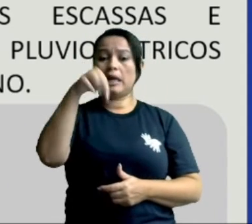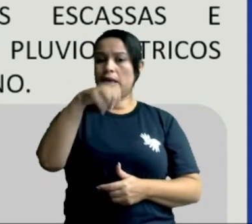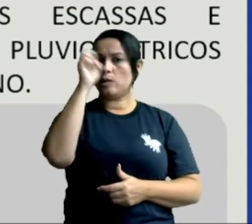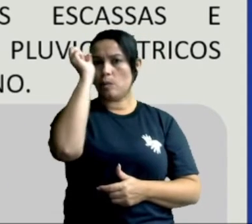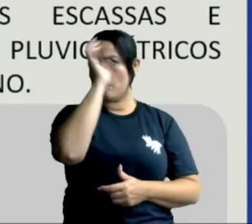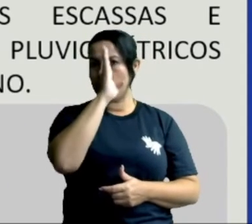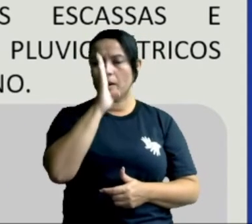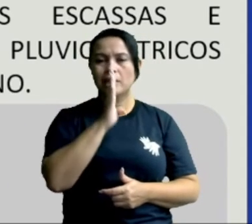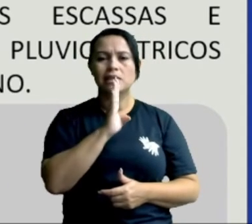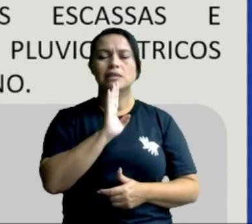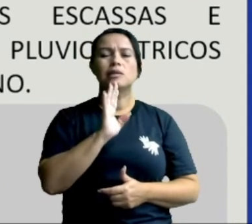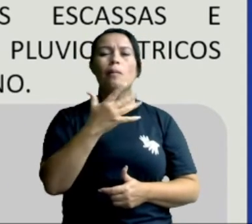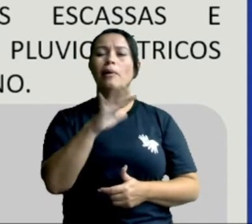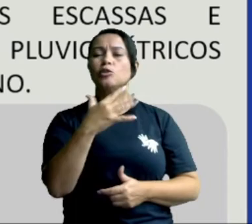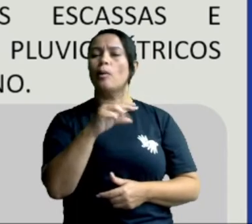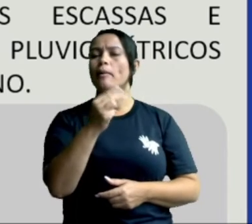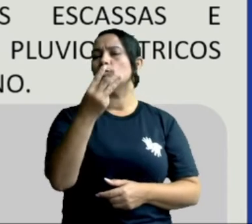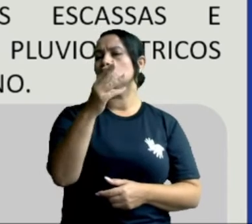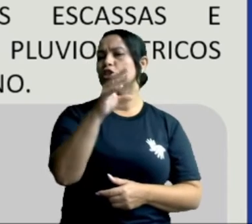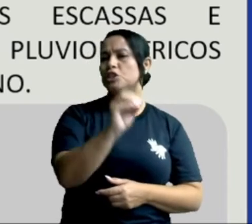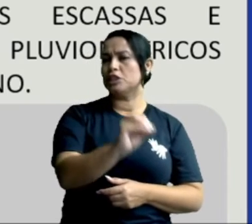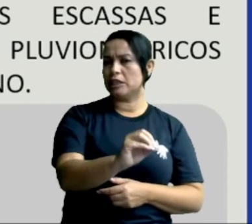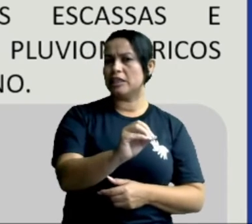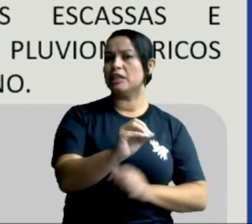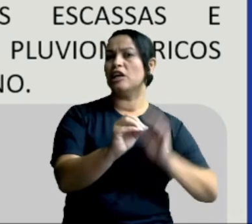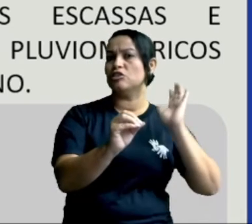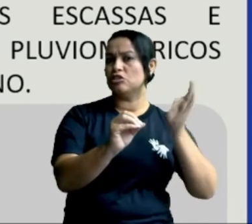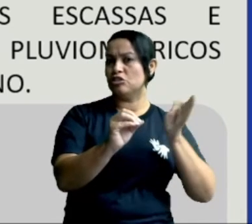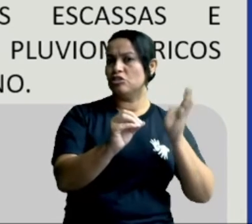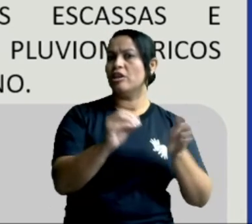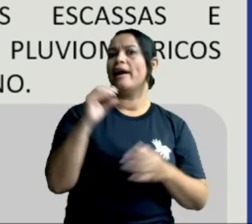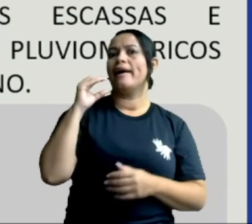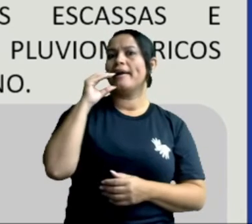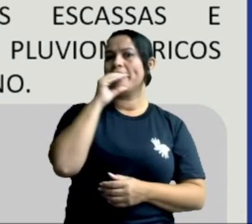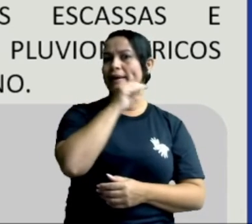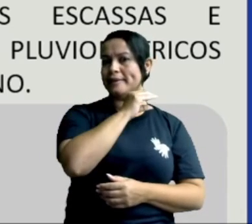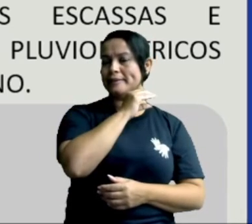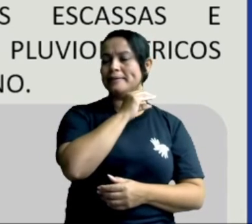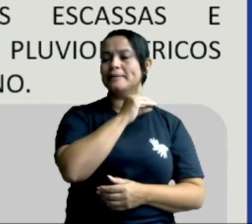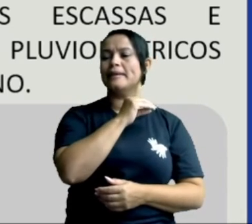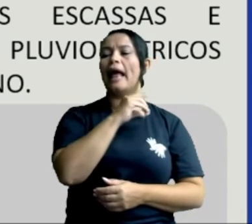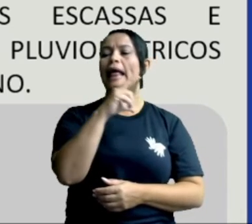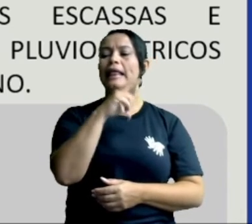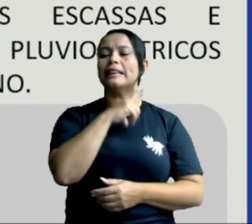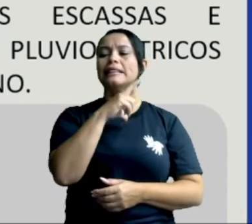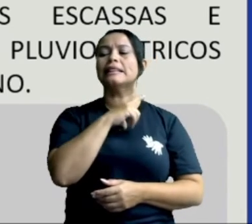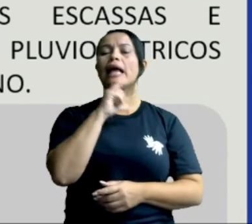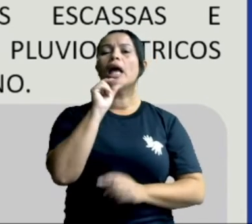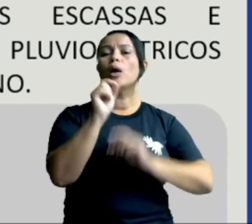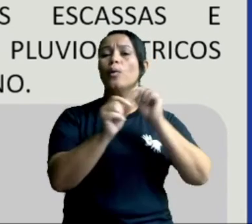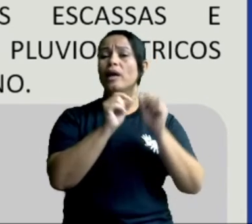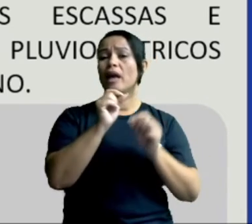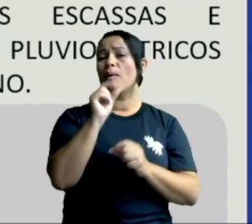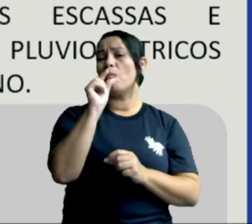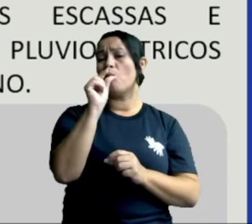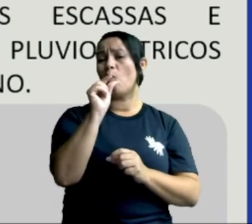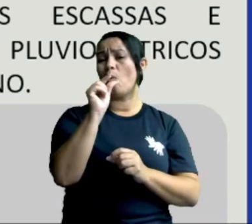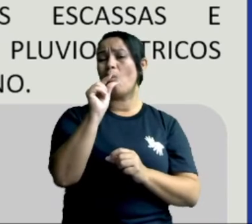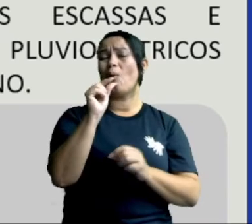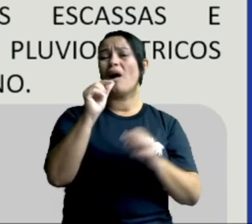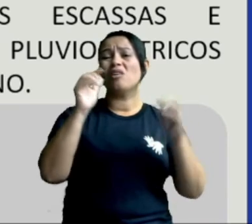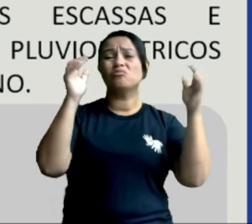gente aqui no Brasil nós geramos em torno de trinta e já é quente e tem baixa umidade